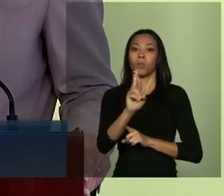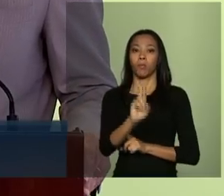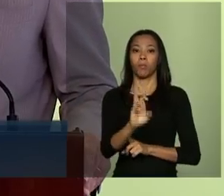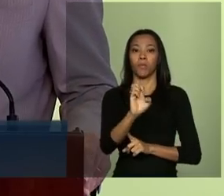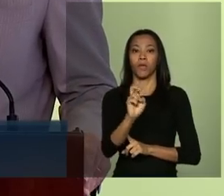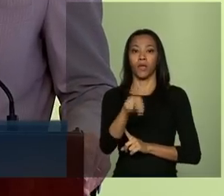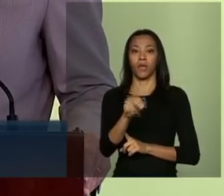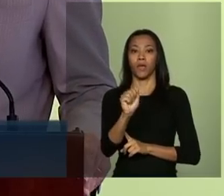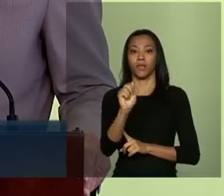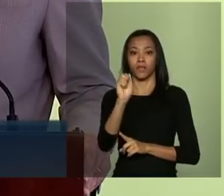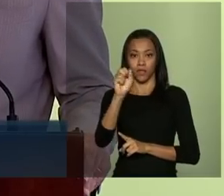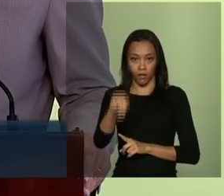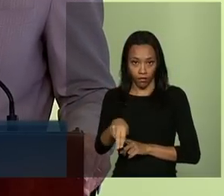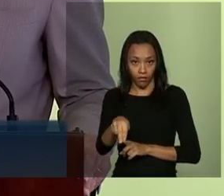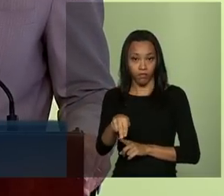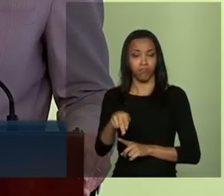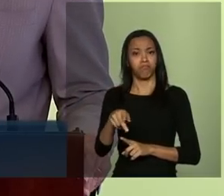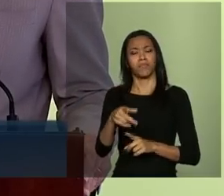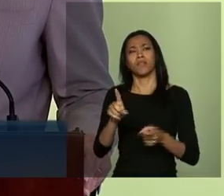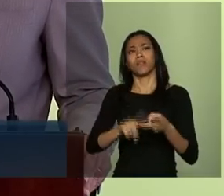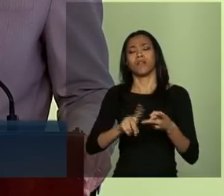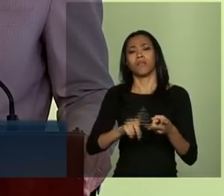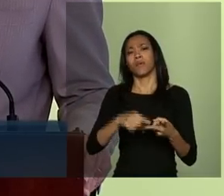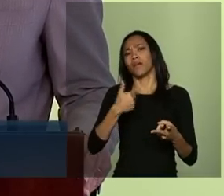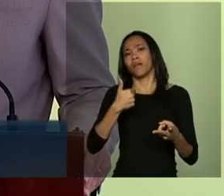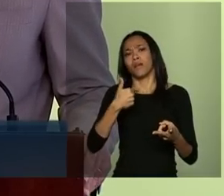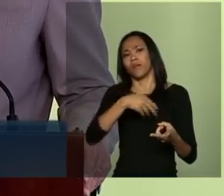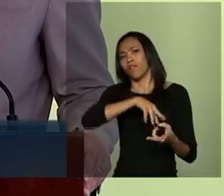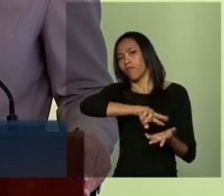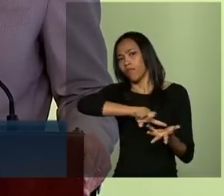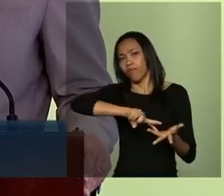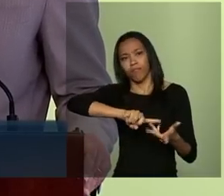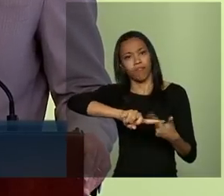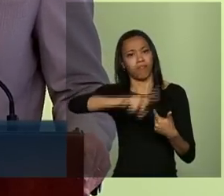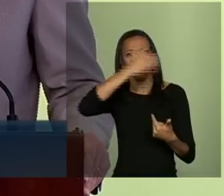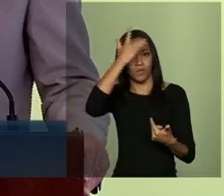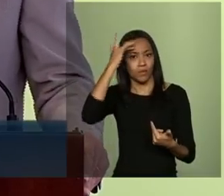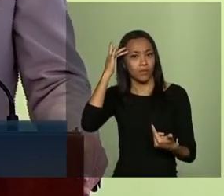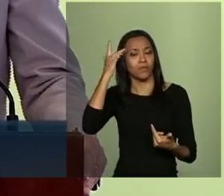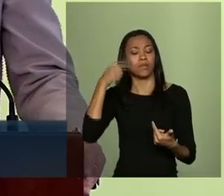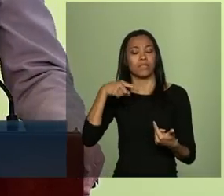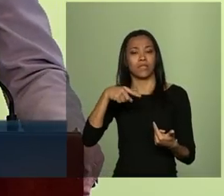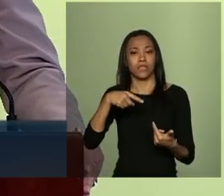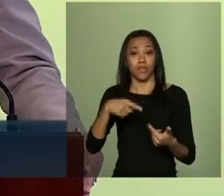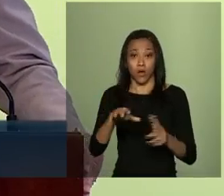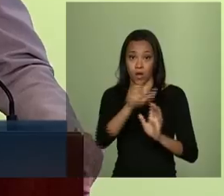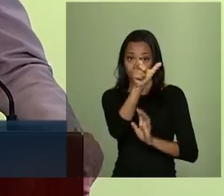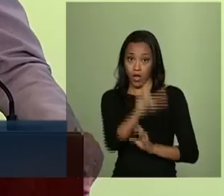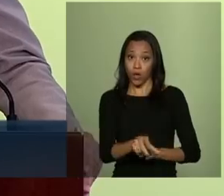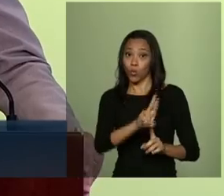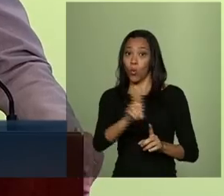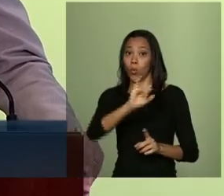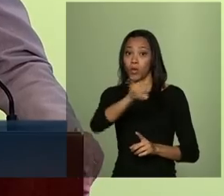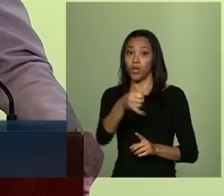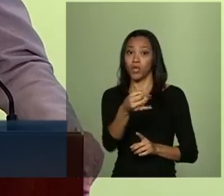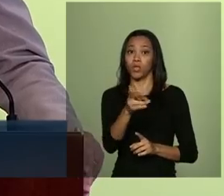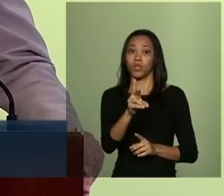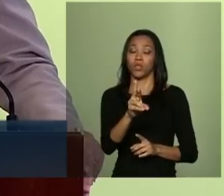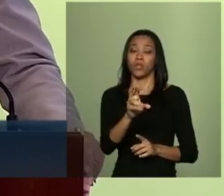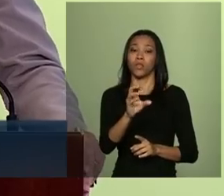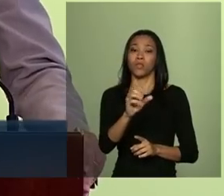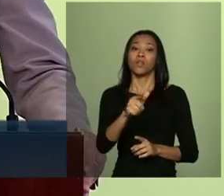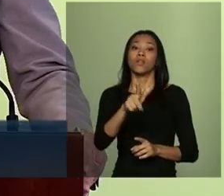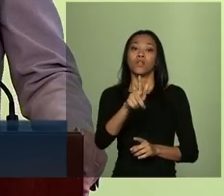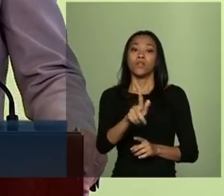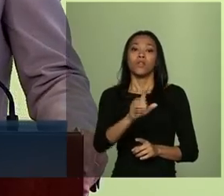Senado, o senador Jorge Viana, que foi um atento relator da matéria,